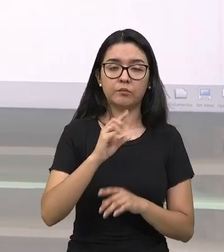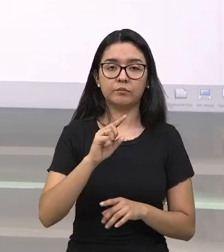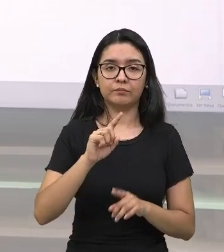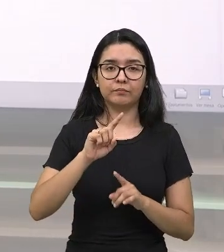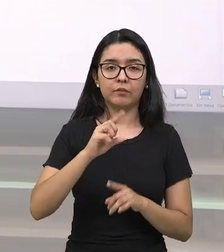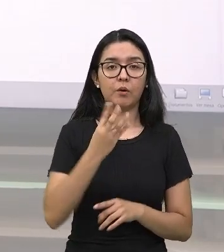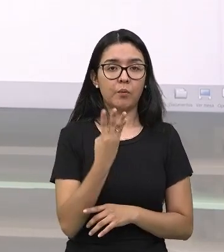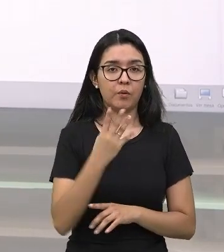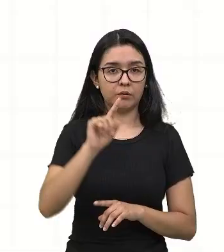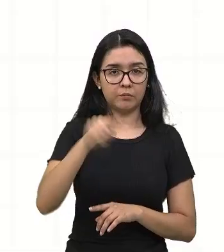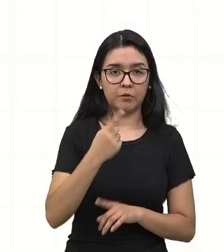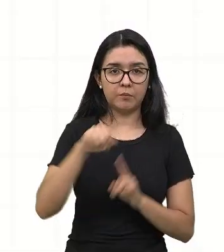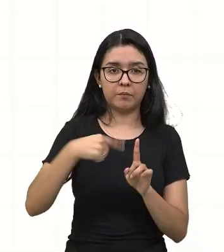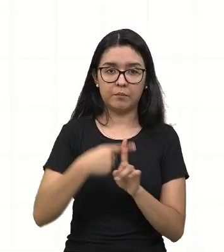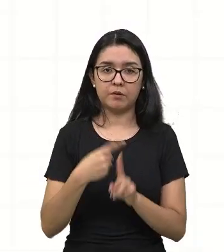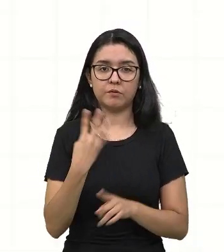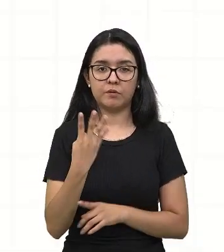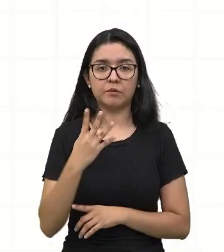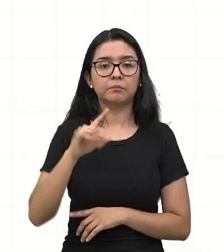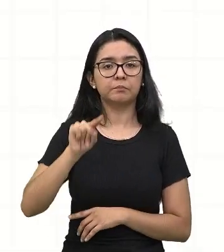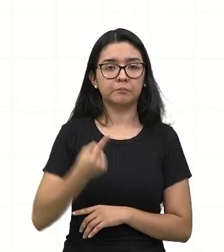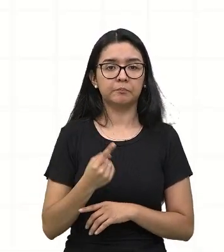beleza? Vai ficar assim, observa aqui na cartela.